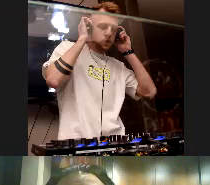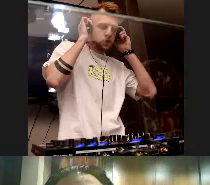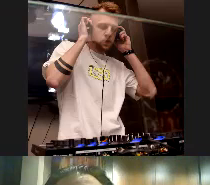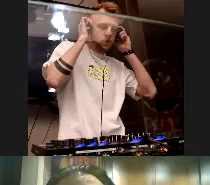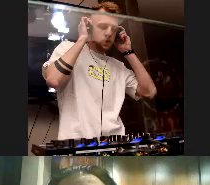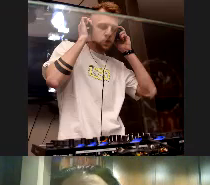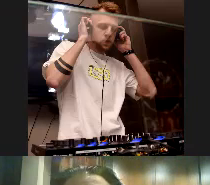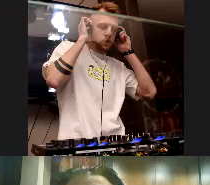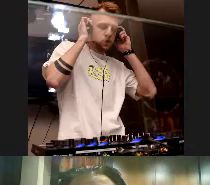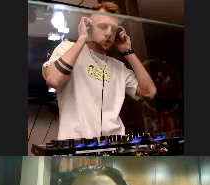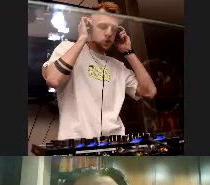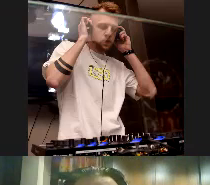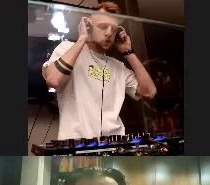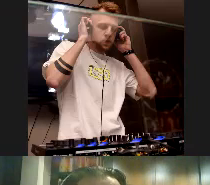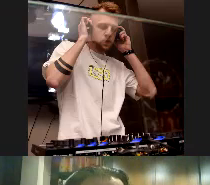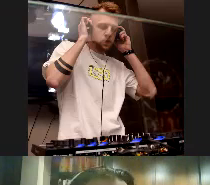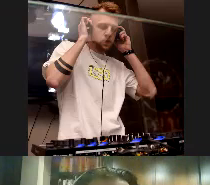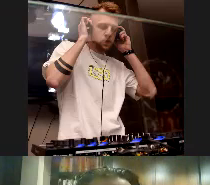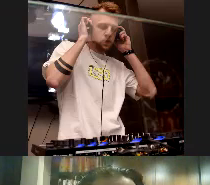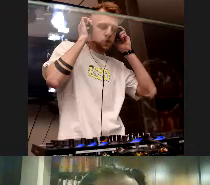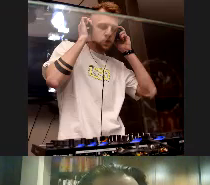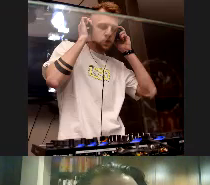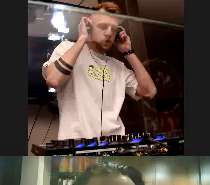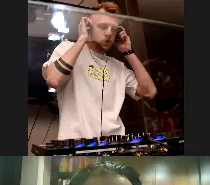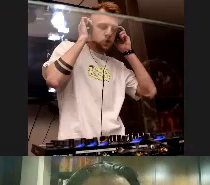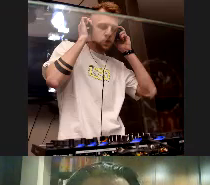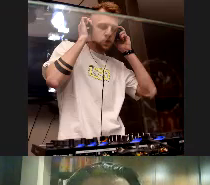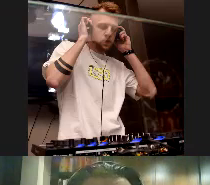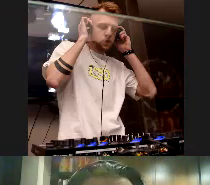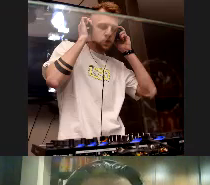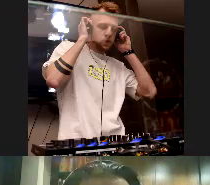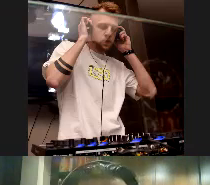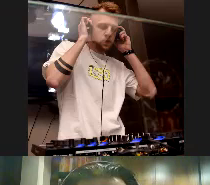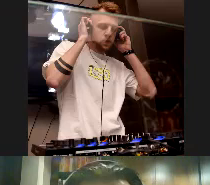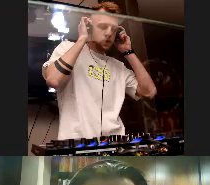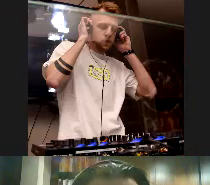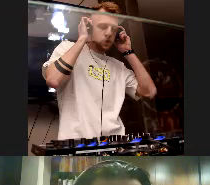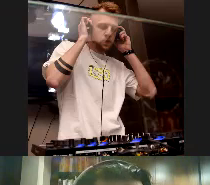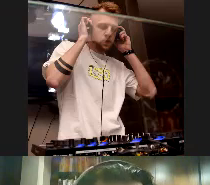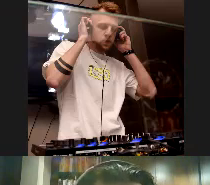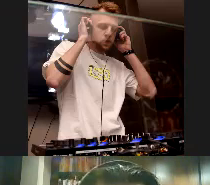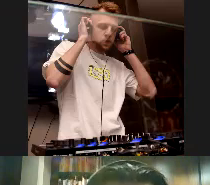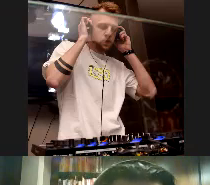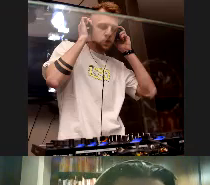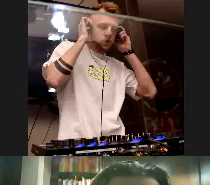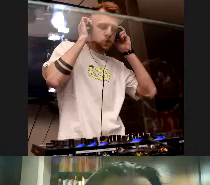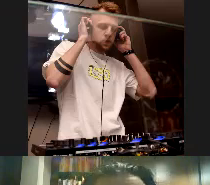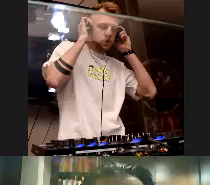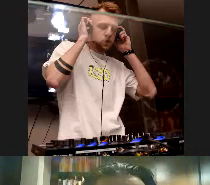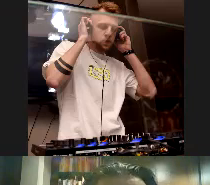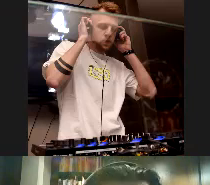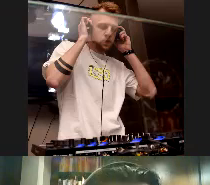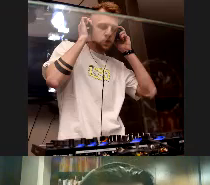infame ao ponto de pensar só eu sei. Quem estava para trás não sabe nada. Não. Eles